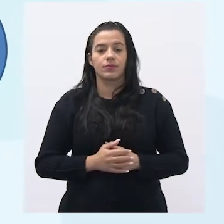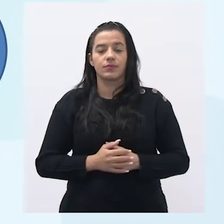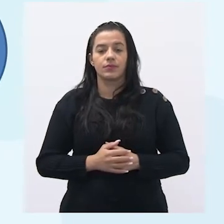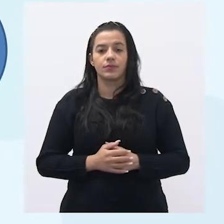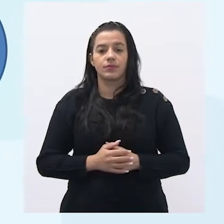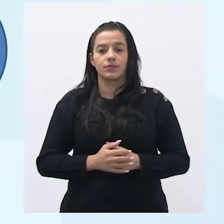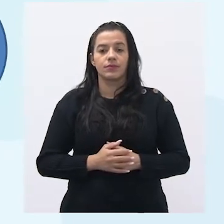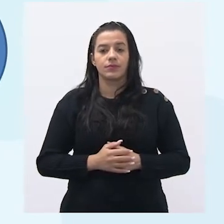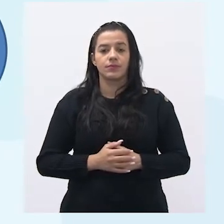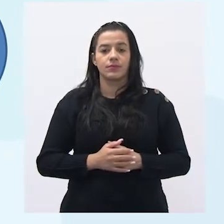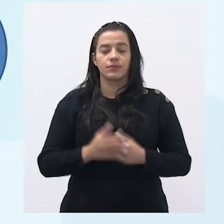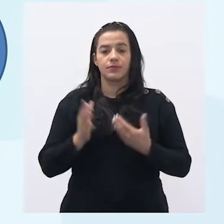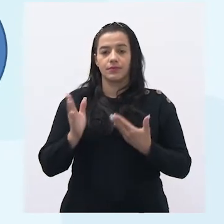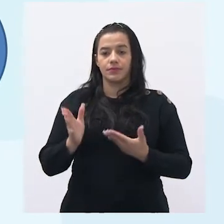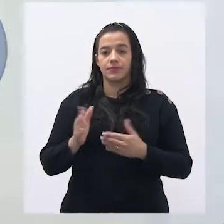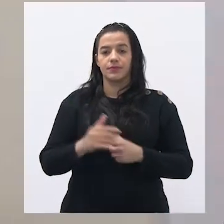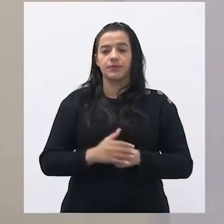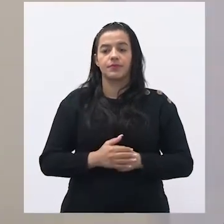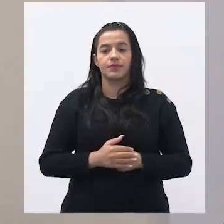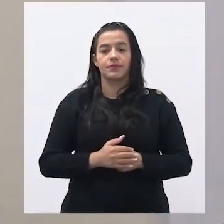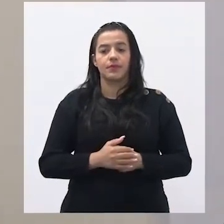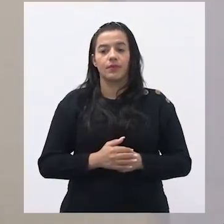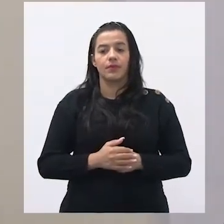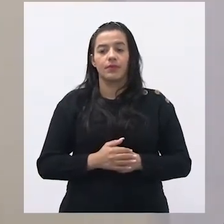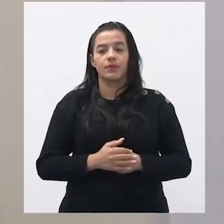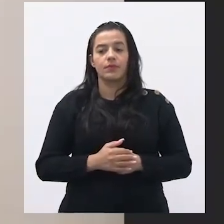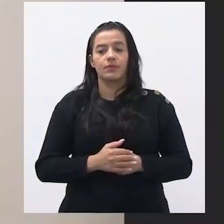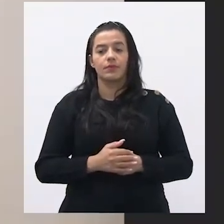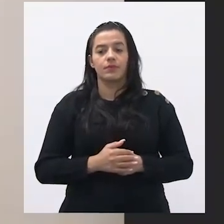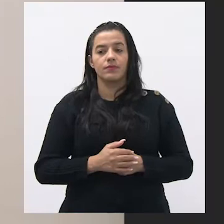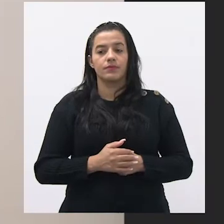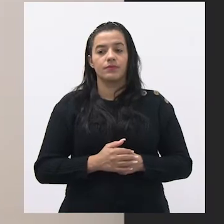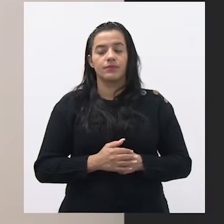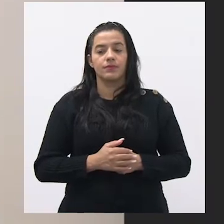Vamos lá, passa a palavra, meninos. Pessoal,